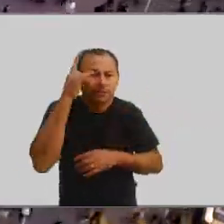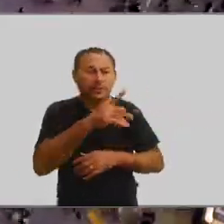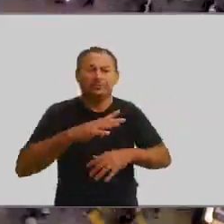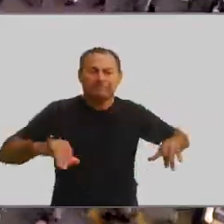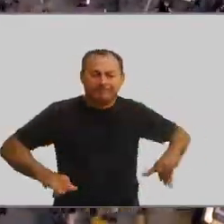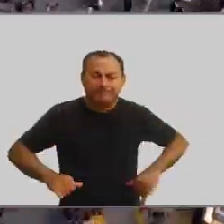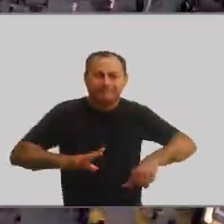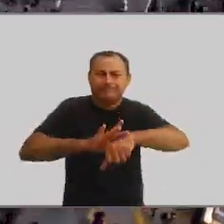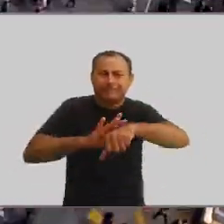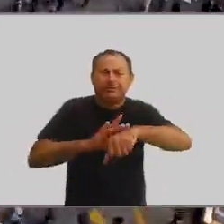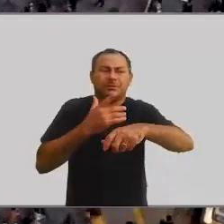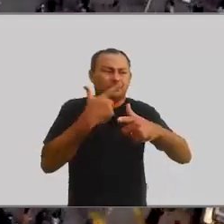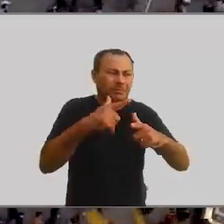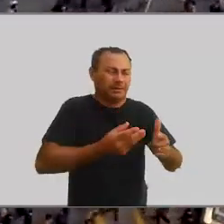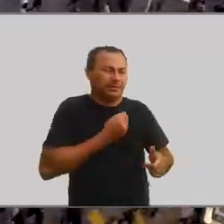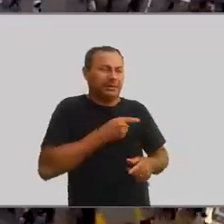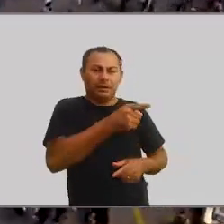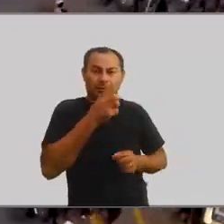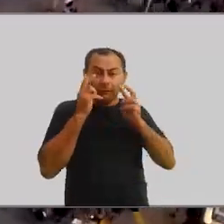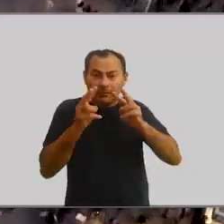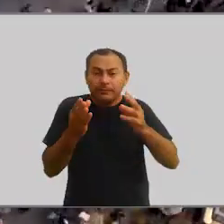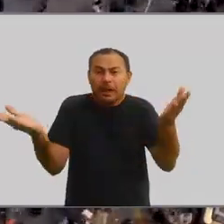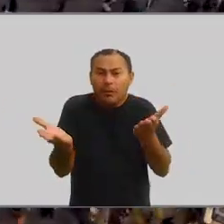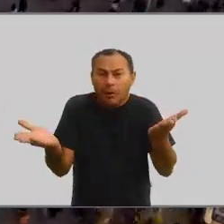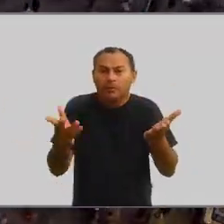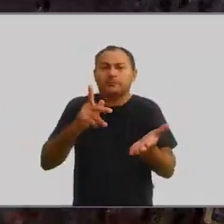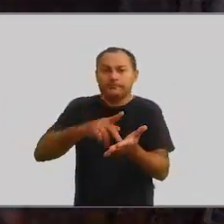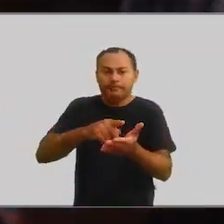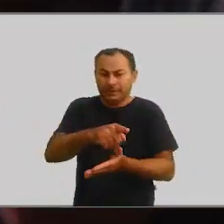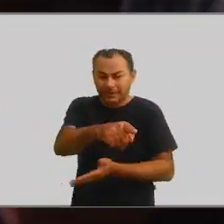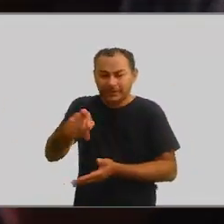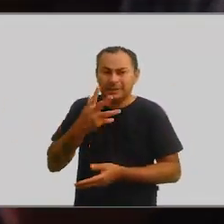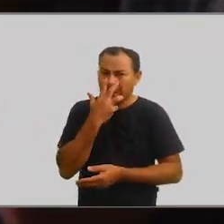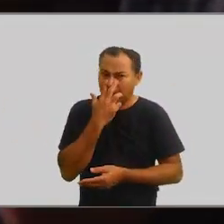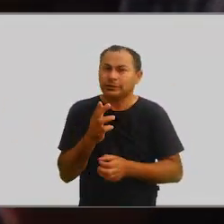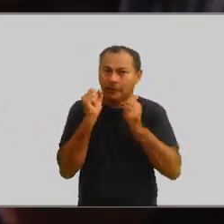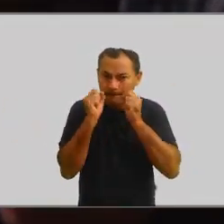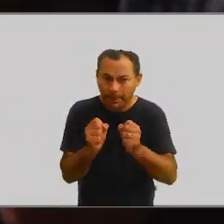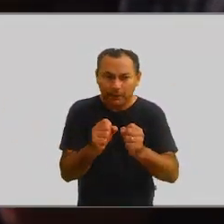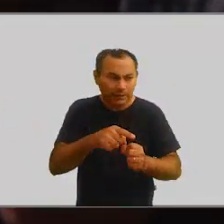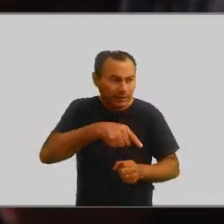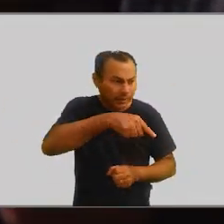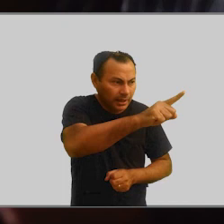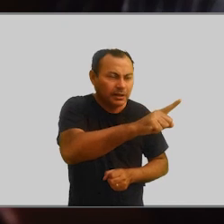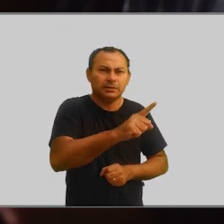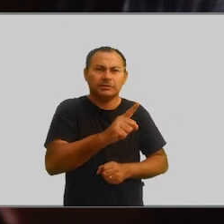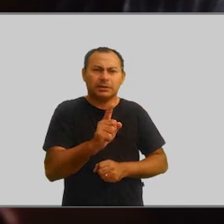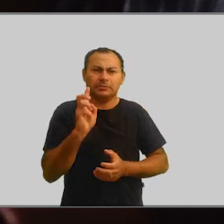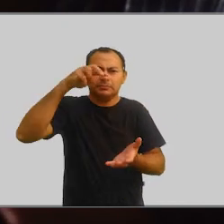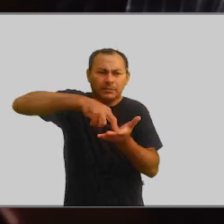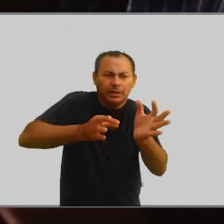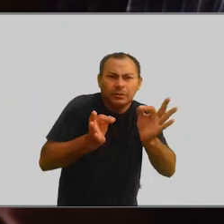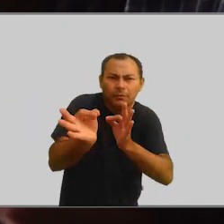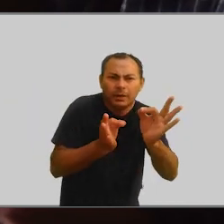estão feridas, com muitos problemas. Agora, sinceramente, vocês acham que podem ir até lá e ser parte